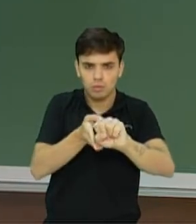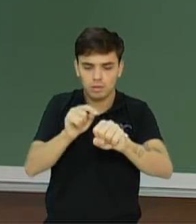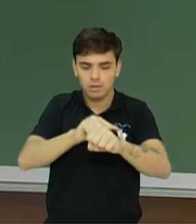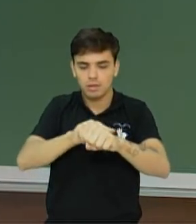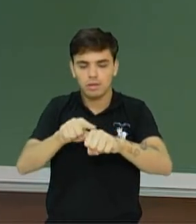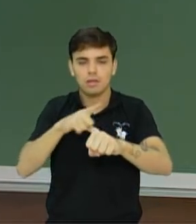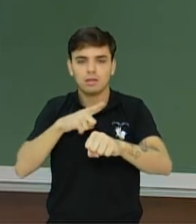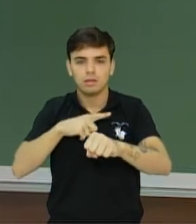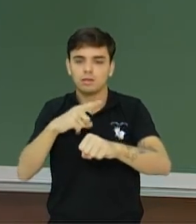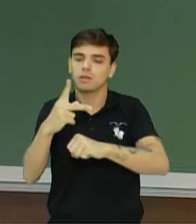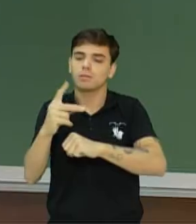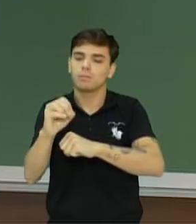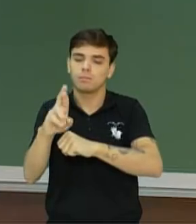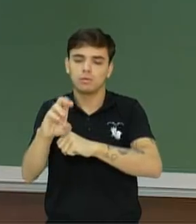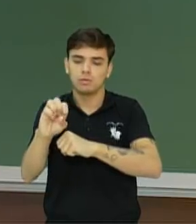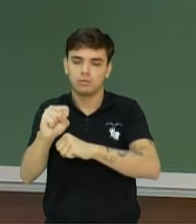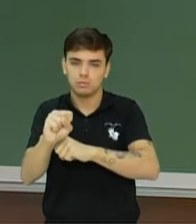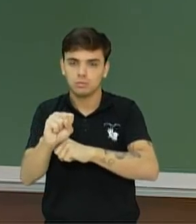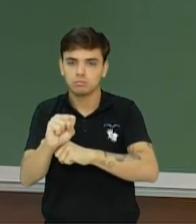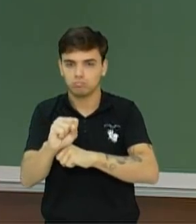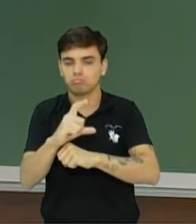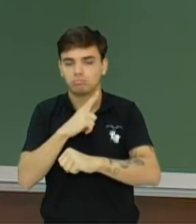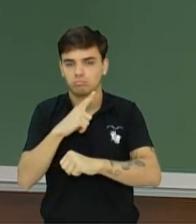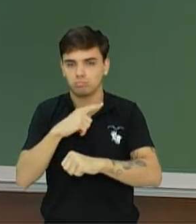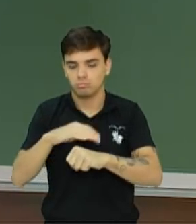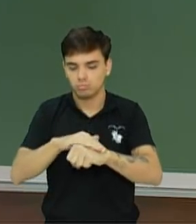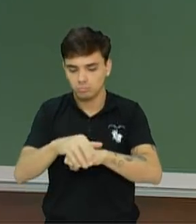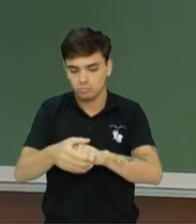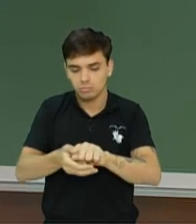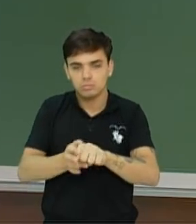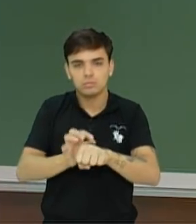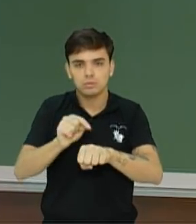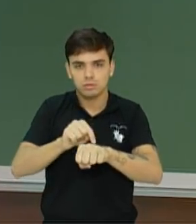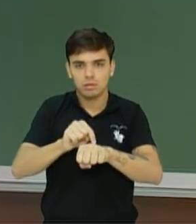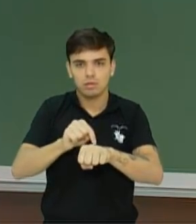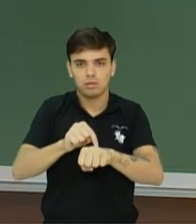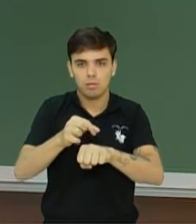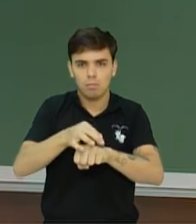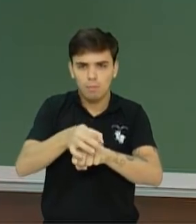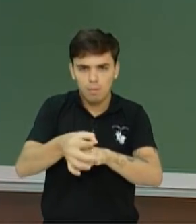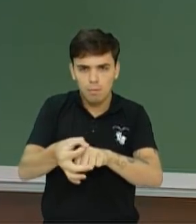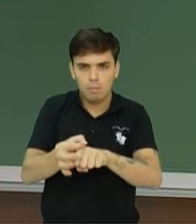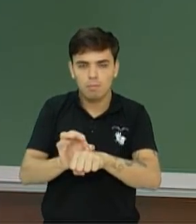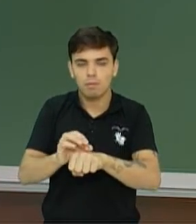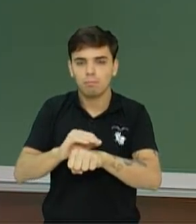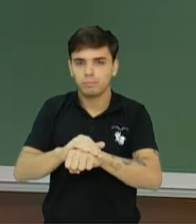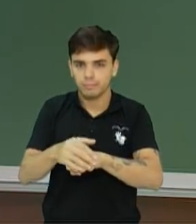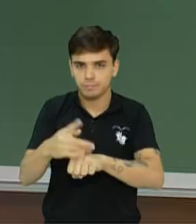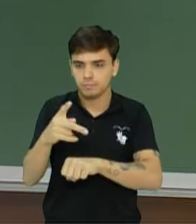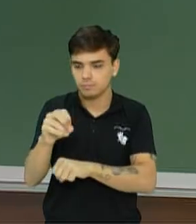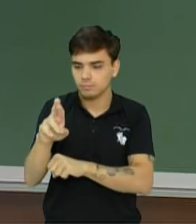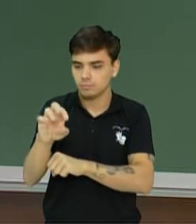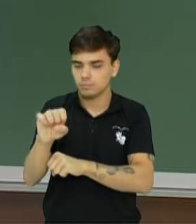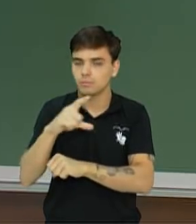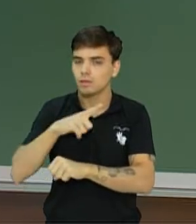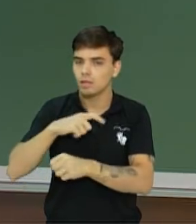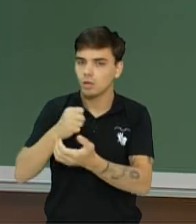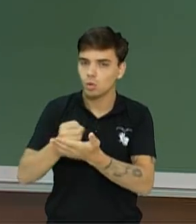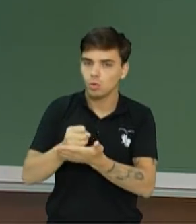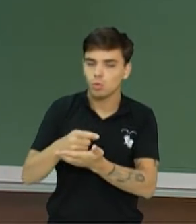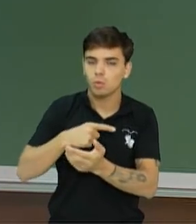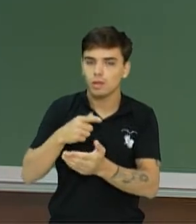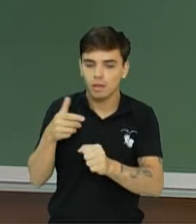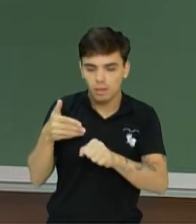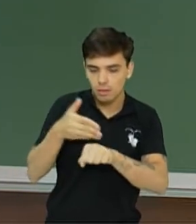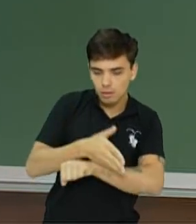é cheia de poros, que através desses poros que existe o controle do que entra e sai